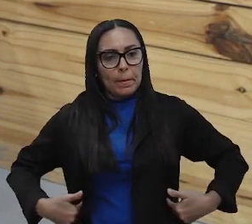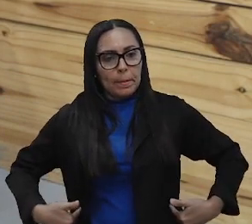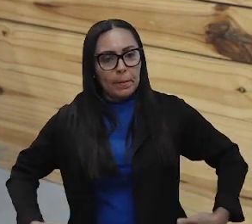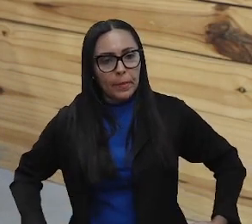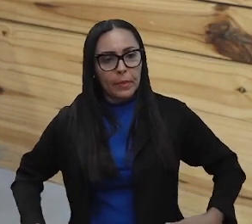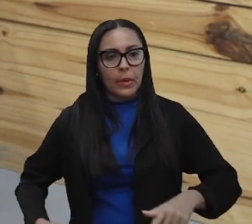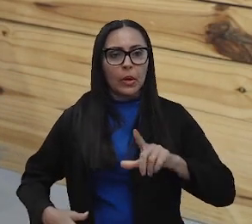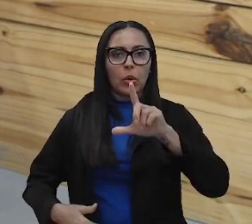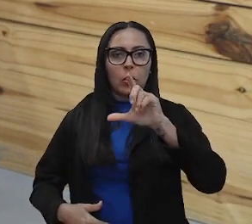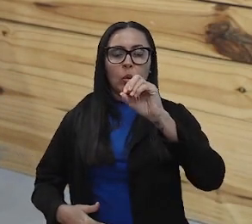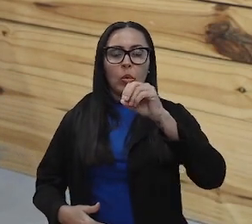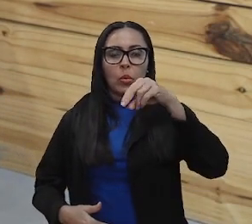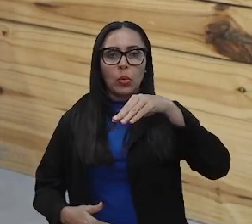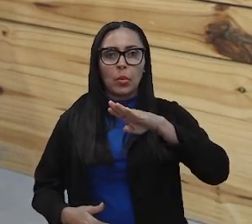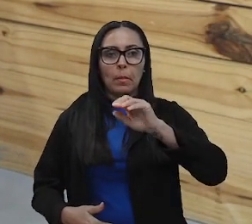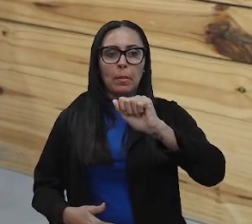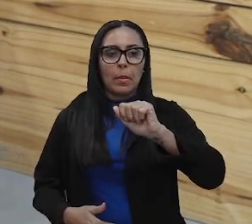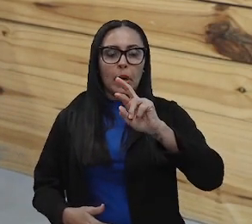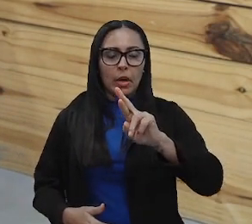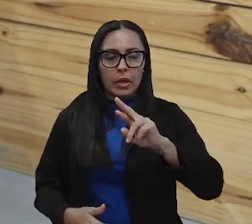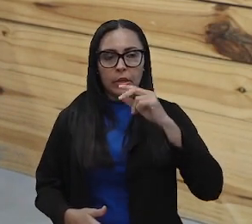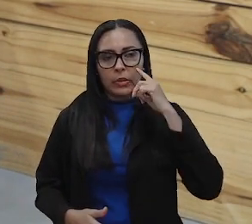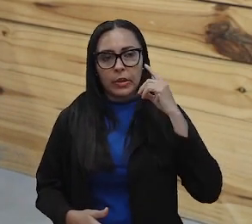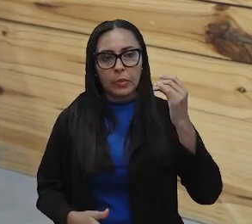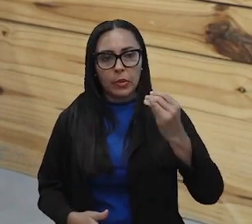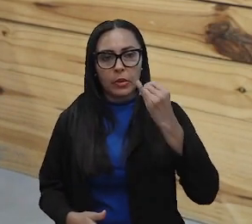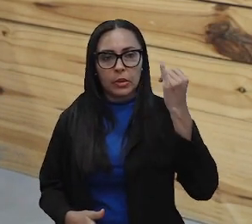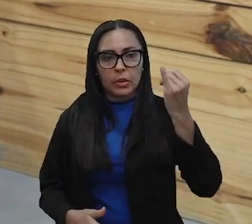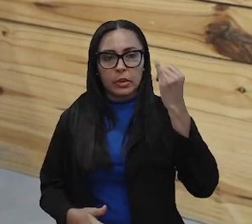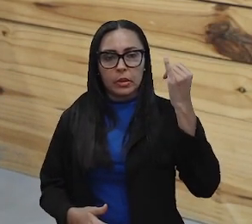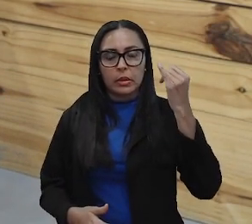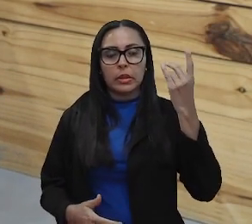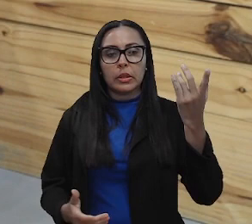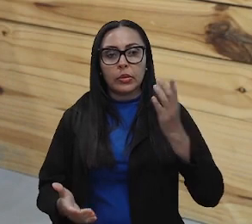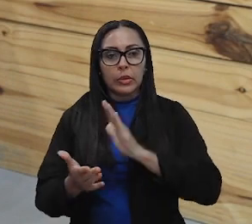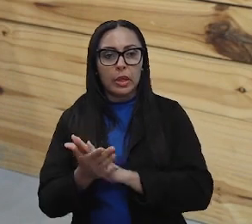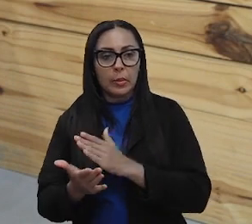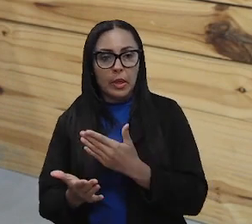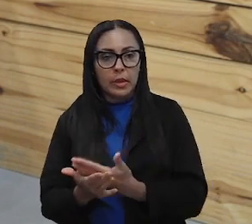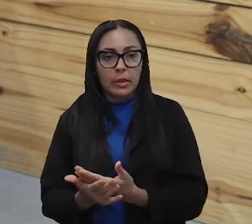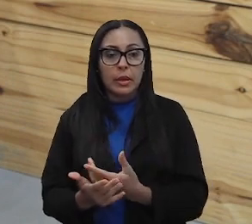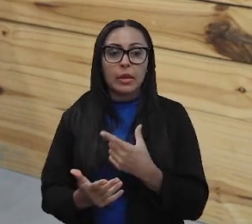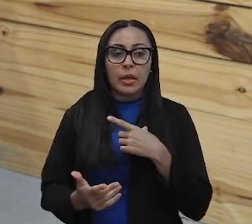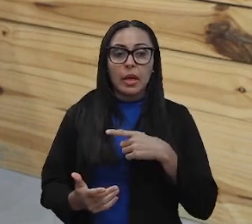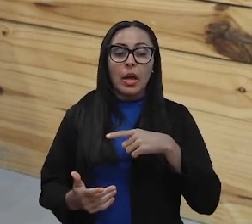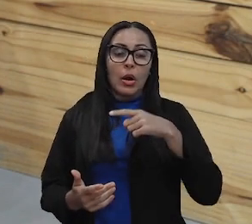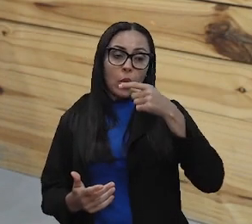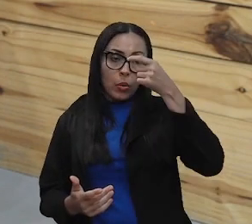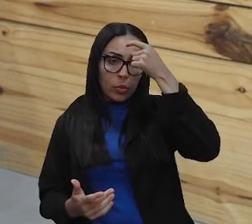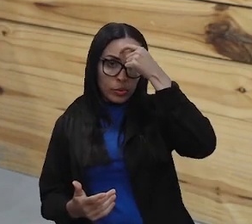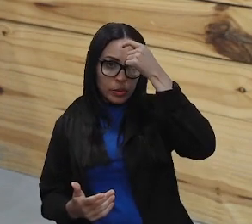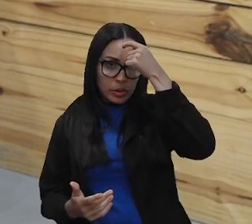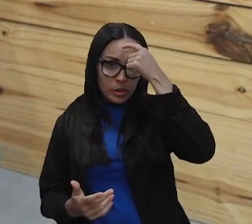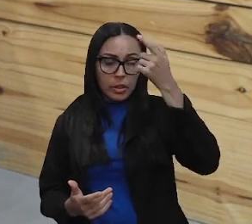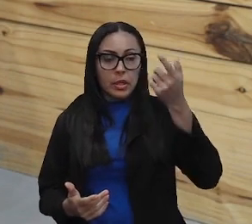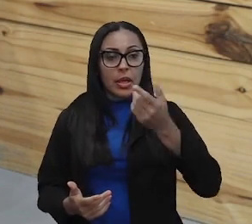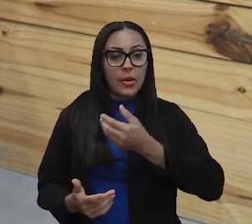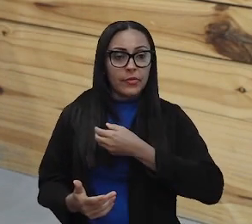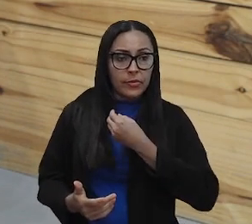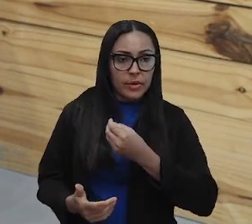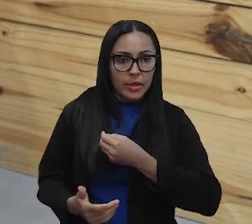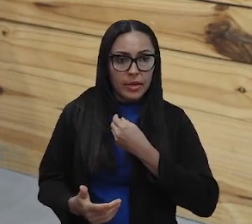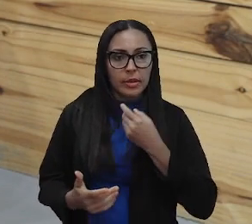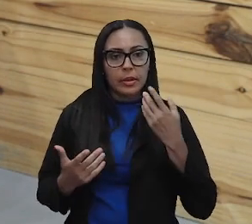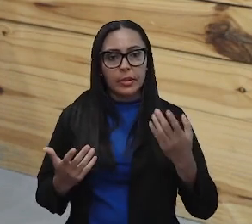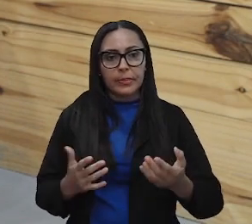lombar. Certo, professora. Então, é importante, né, que o intérprete de Libras tenha consciência que é a vida dele, é o corpo